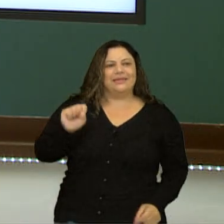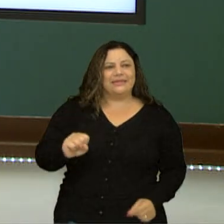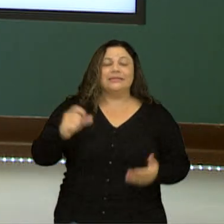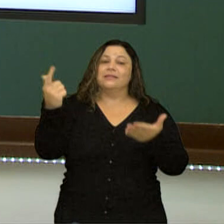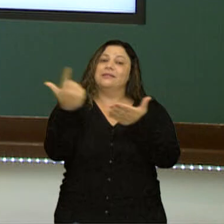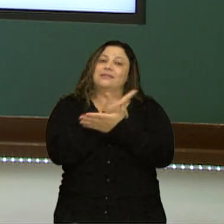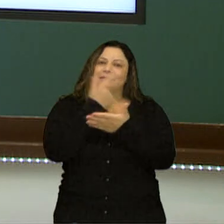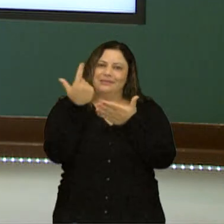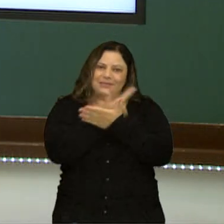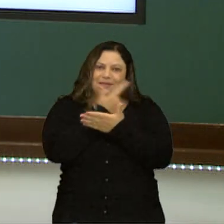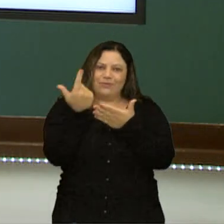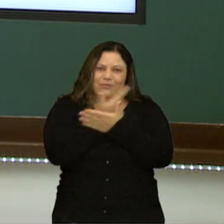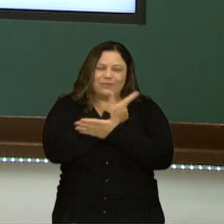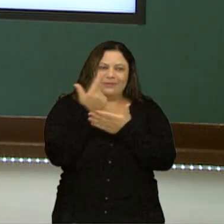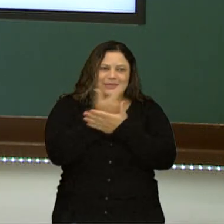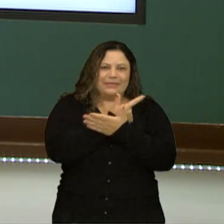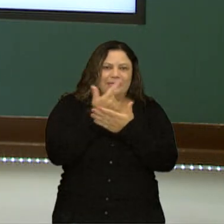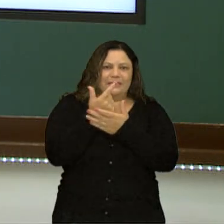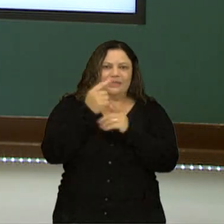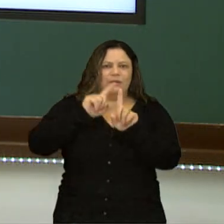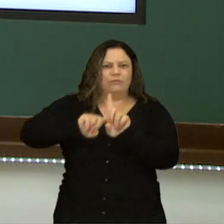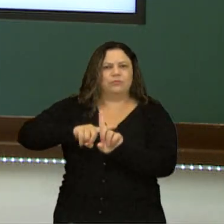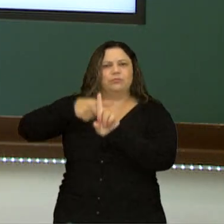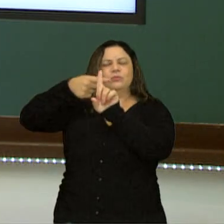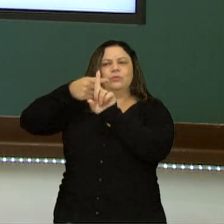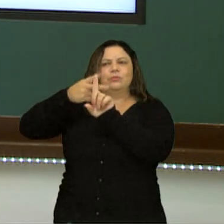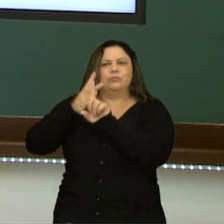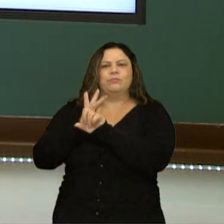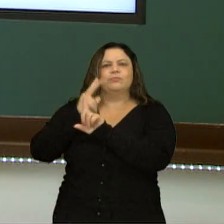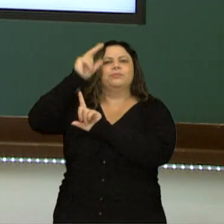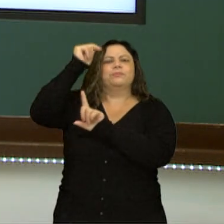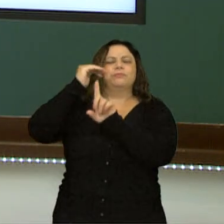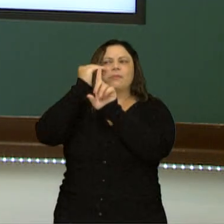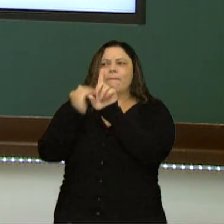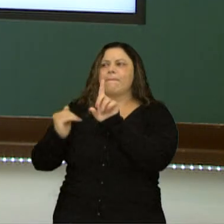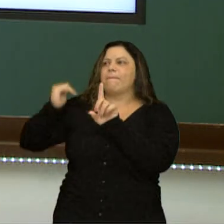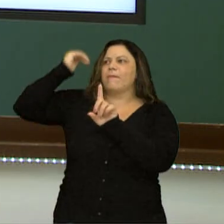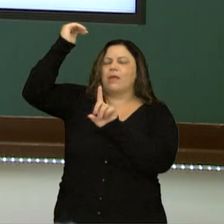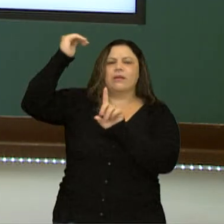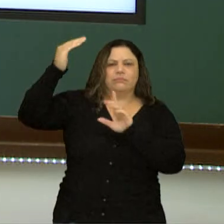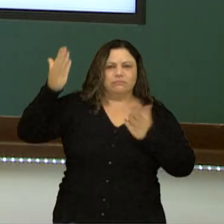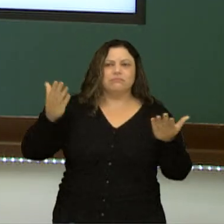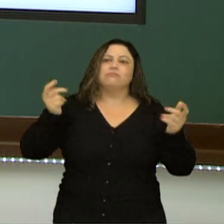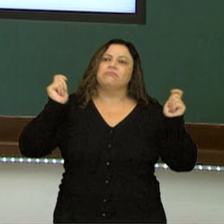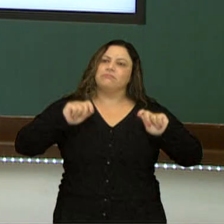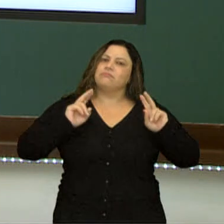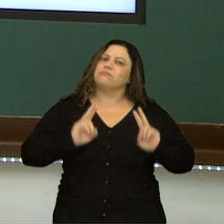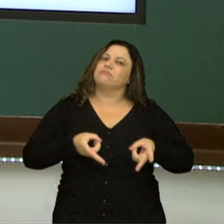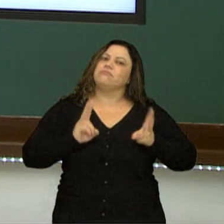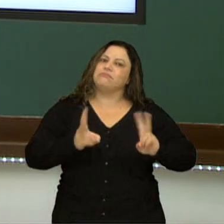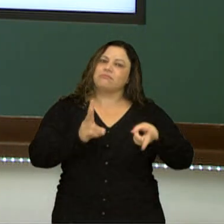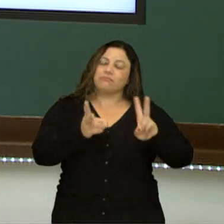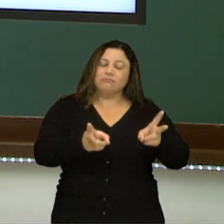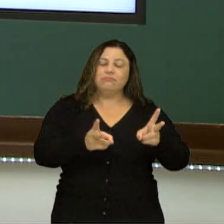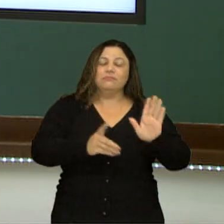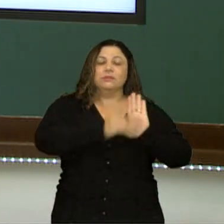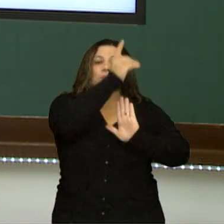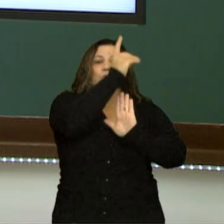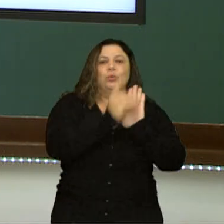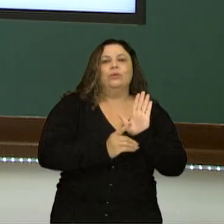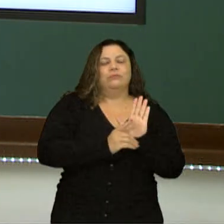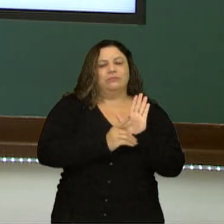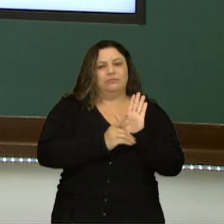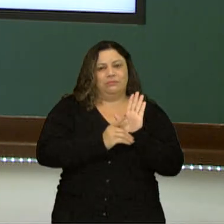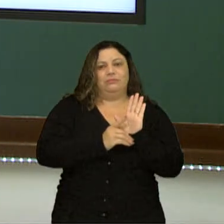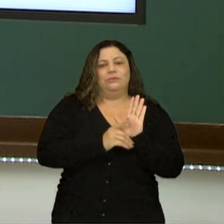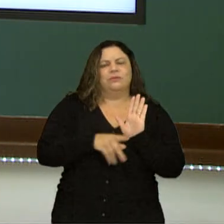livro dos recordes, né? Então, ela mantém esse recorde mundial. E é o documento mais traduzido que a gente vai